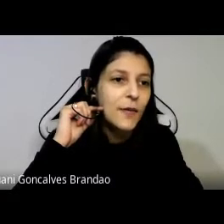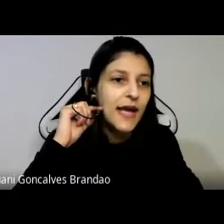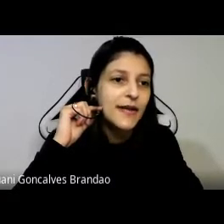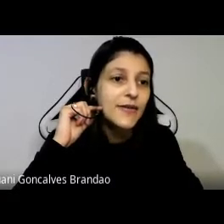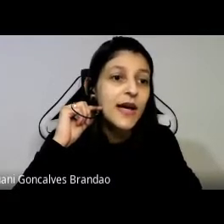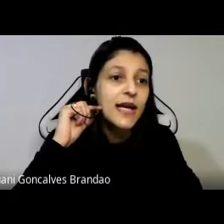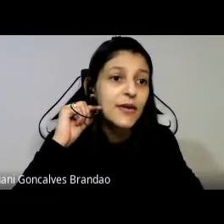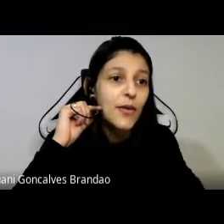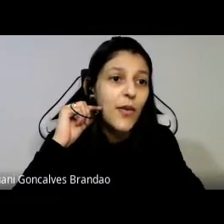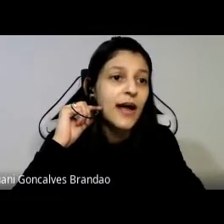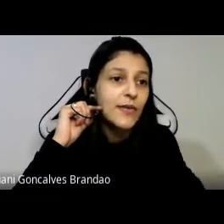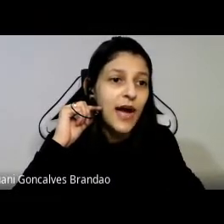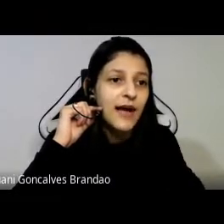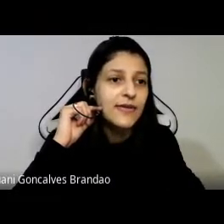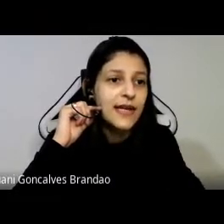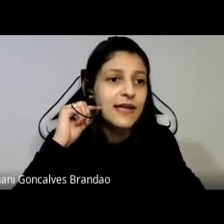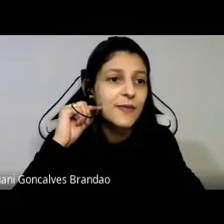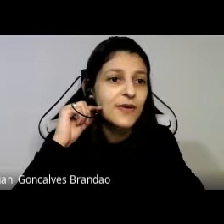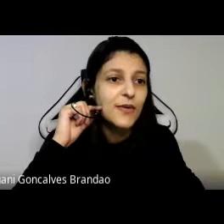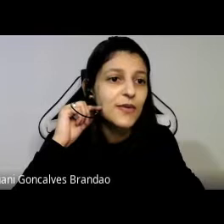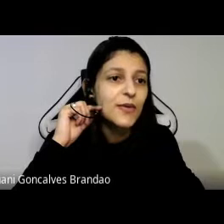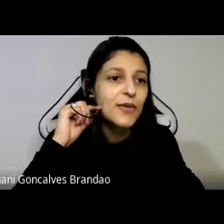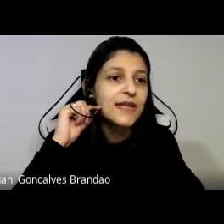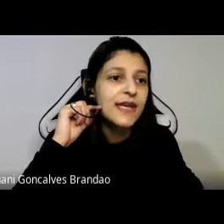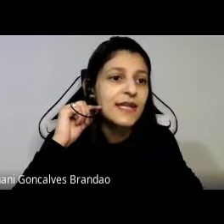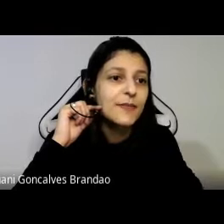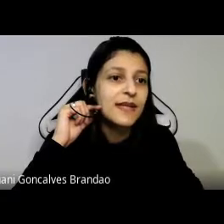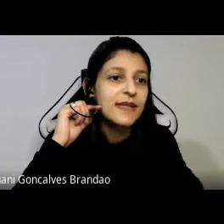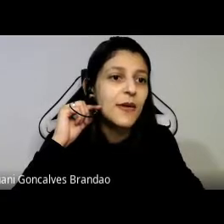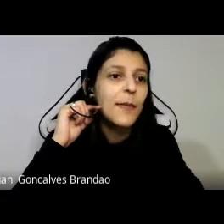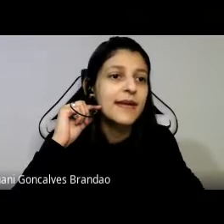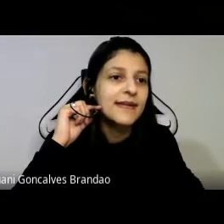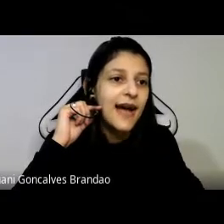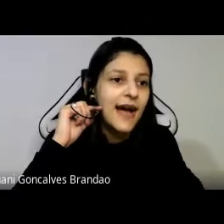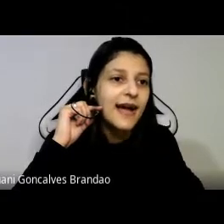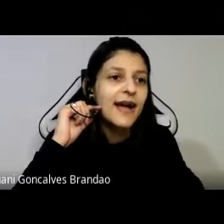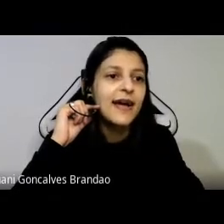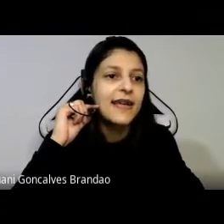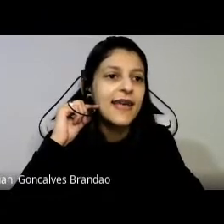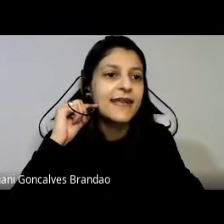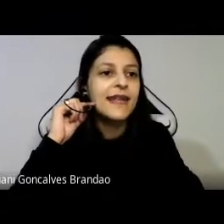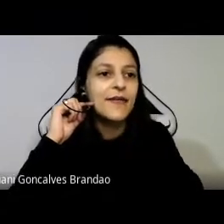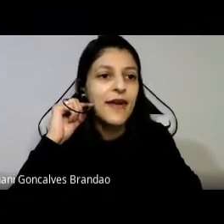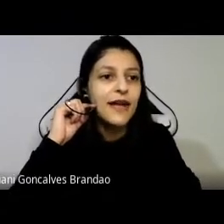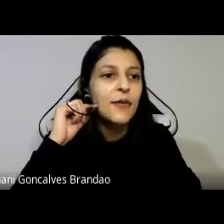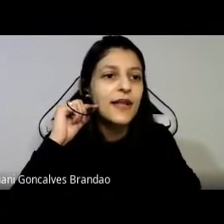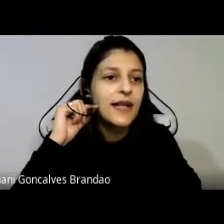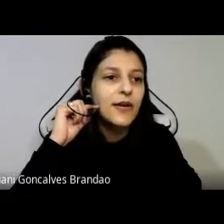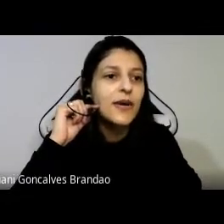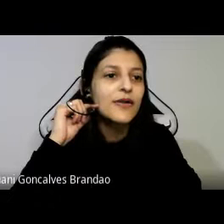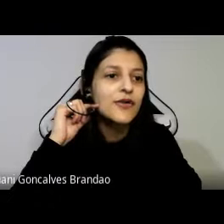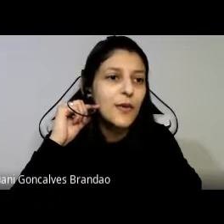mais complexo. E no caso, né, das pessoas surdas, eles precisam pensar e escrever